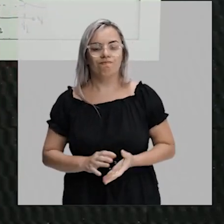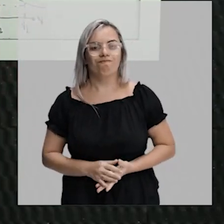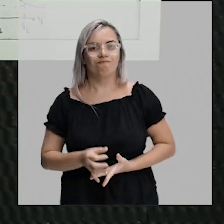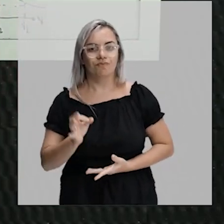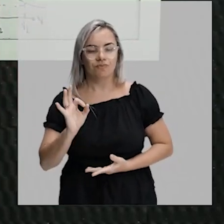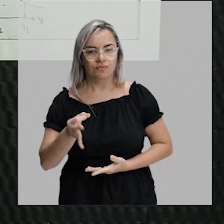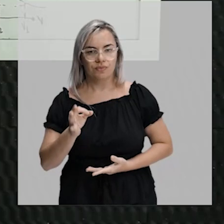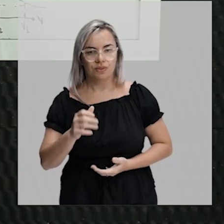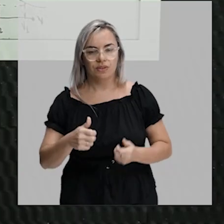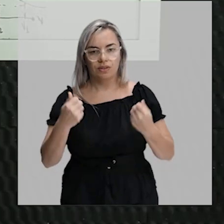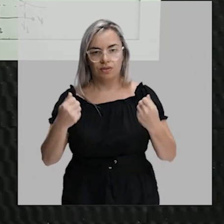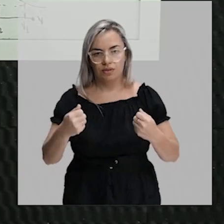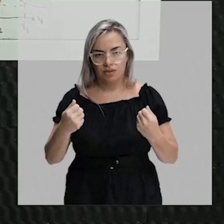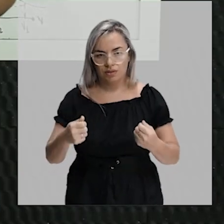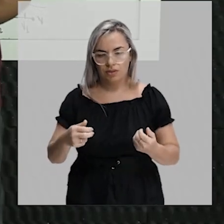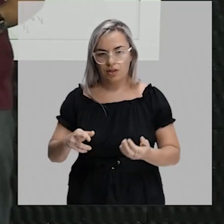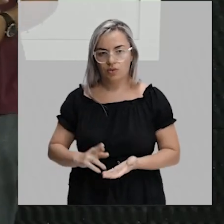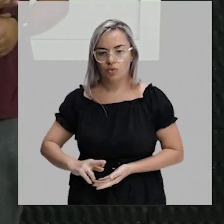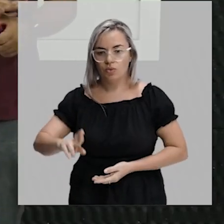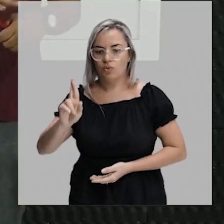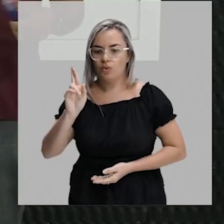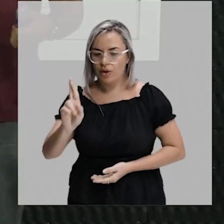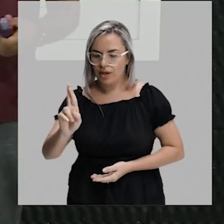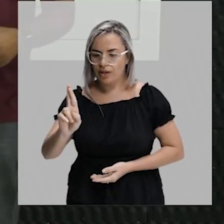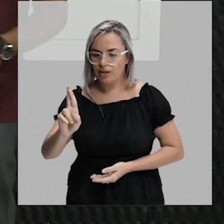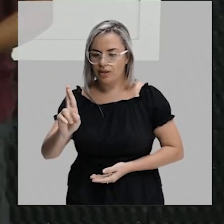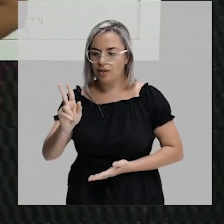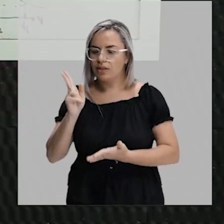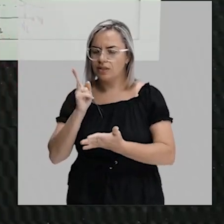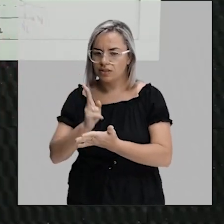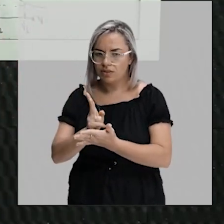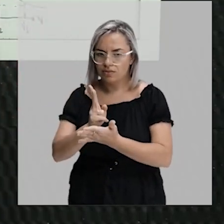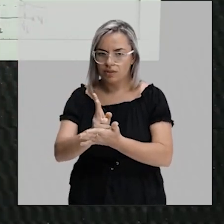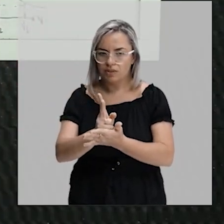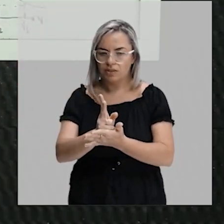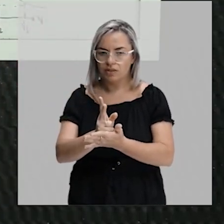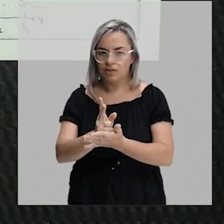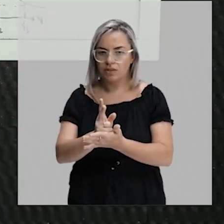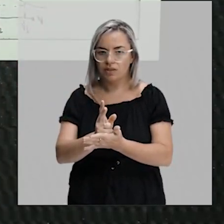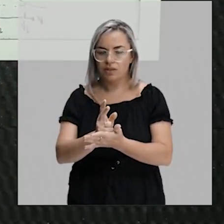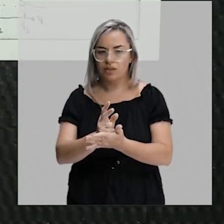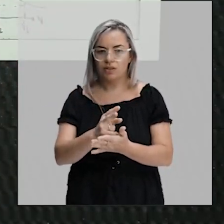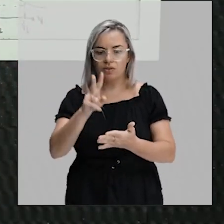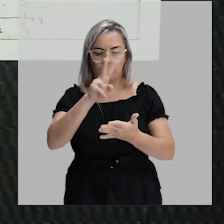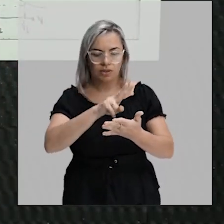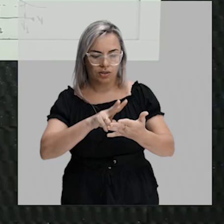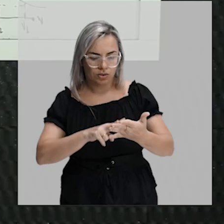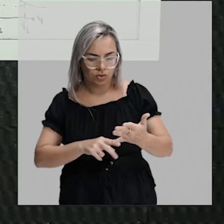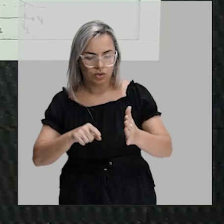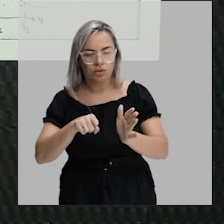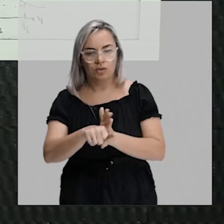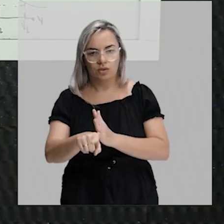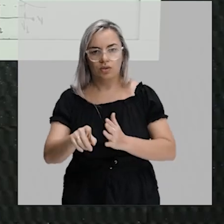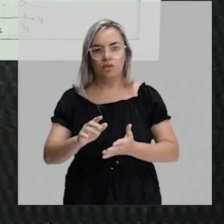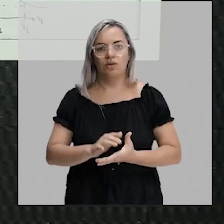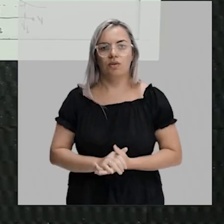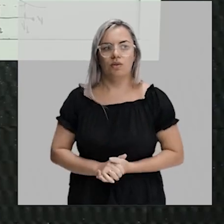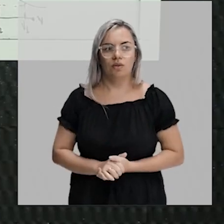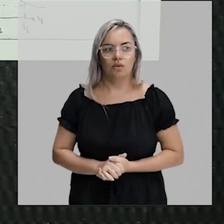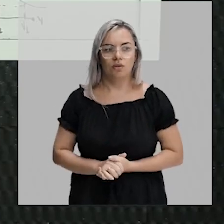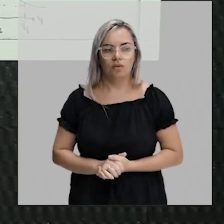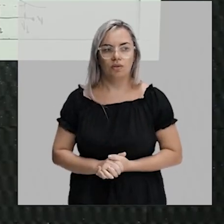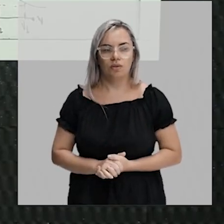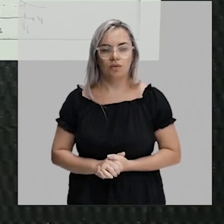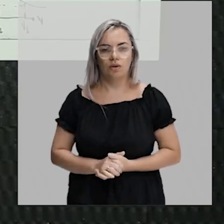da constante, a constante vai estar lá na questão, certo? Vai ser um dado da questão. Então, arrumando aqui a casa, nós podemos dizer o seguinte, ó,